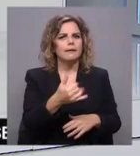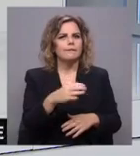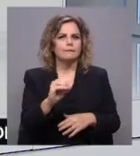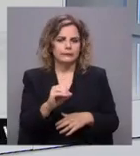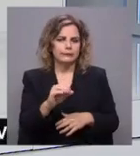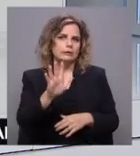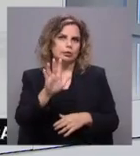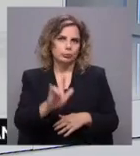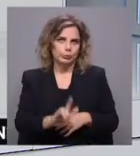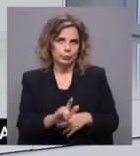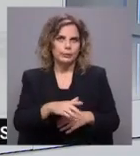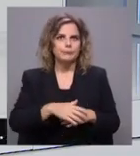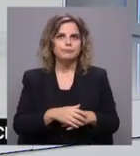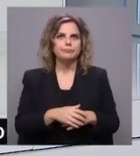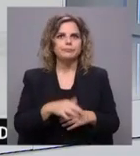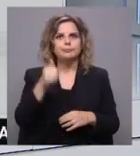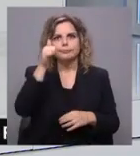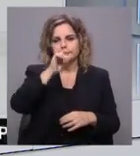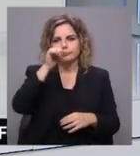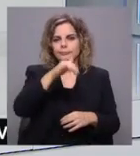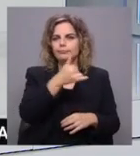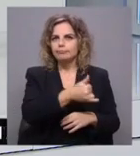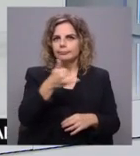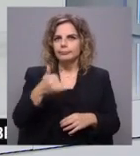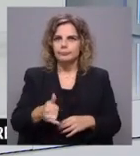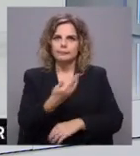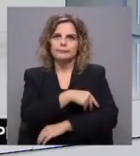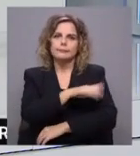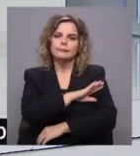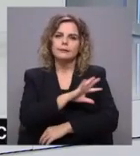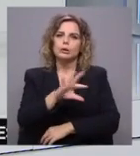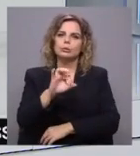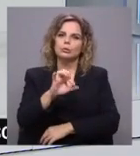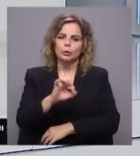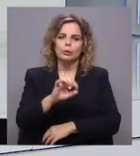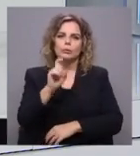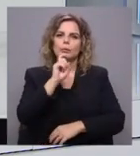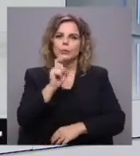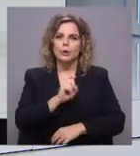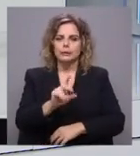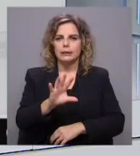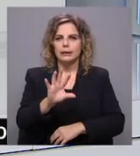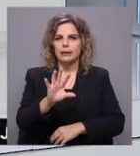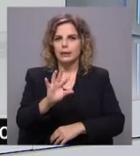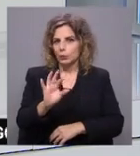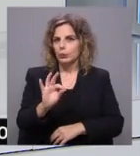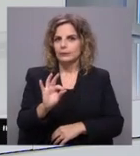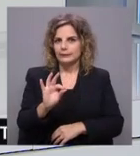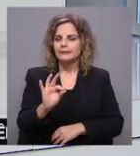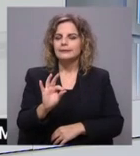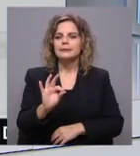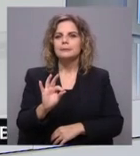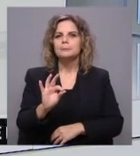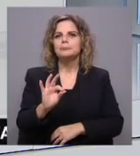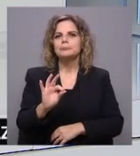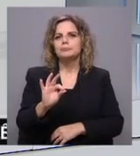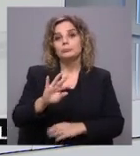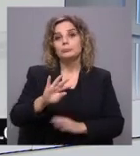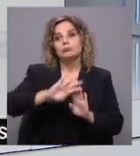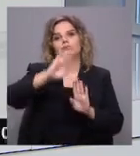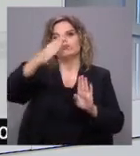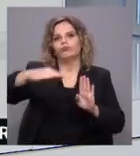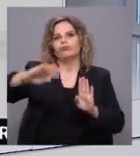em Lisboa, Santarém com 22 graus, Coimbra com 18, a Guarda com 14 graus, fica num local bastante